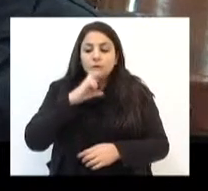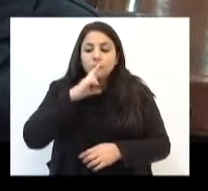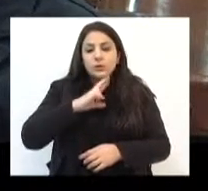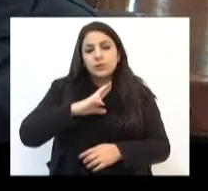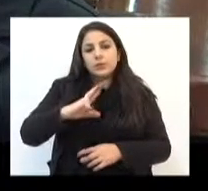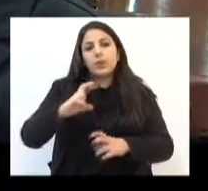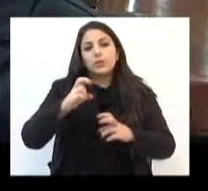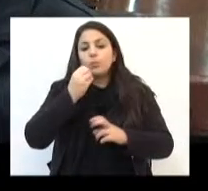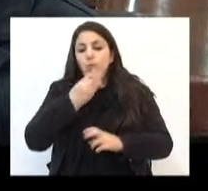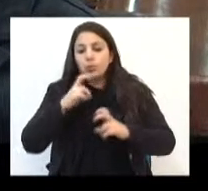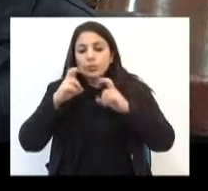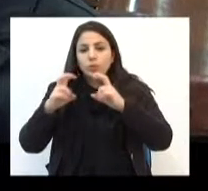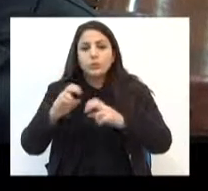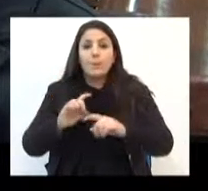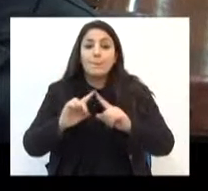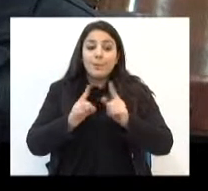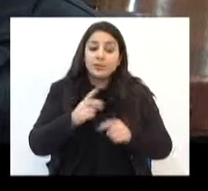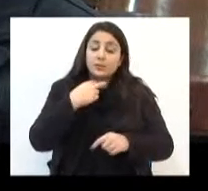tanto com o valor do